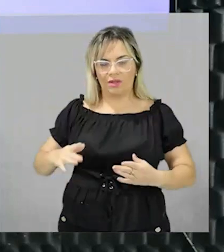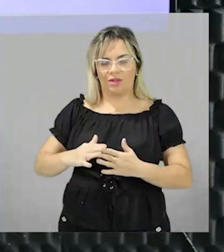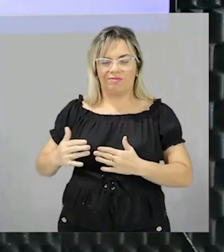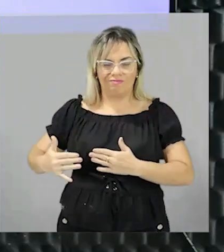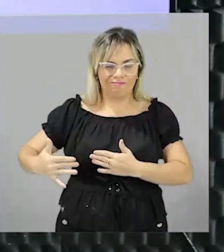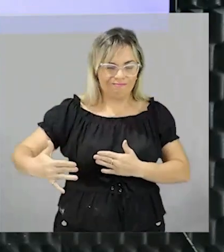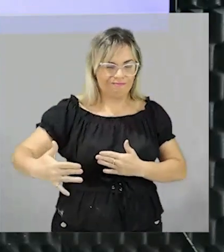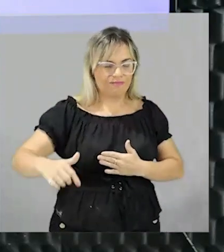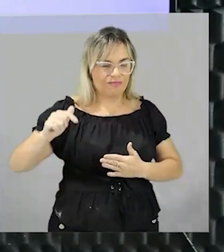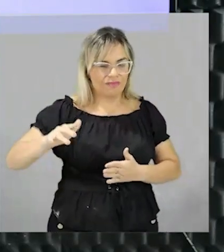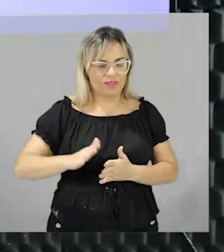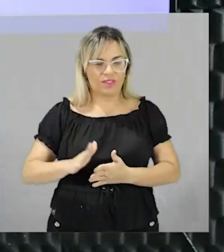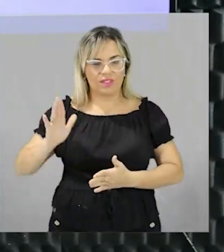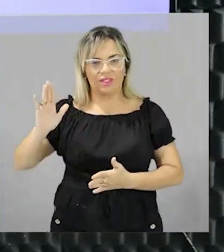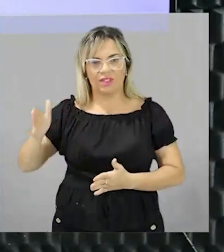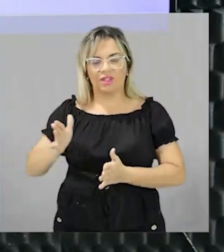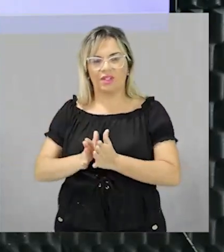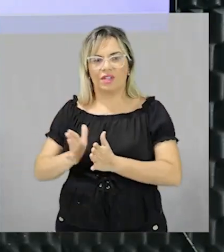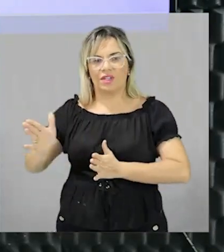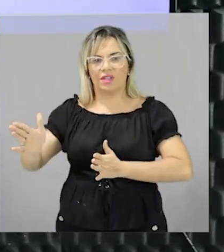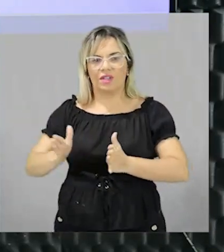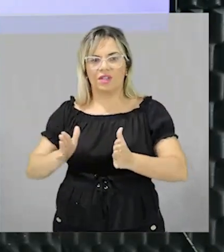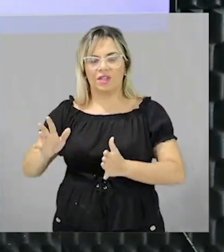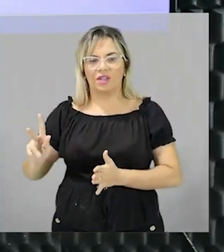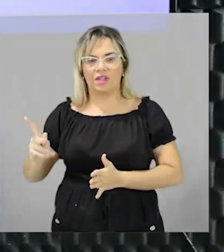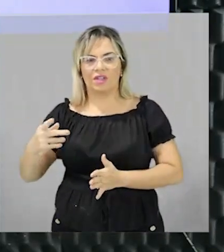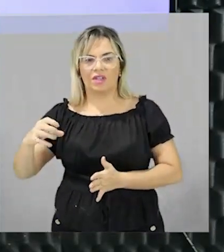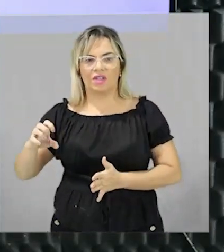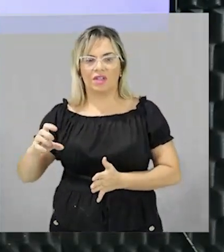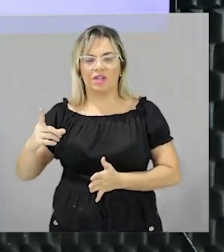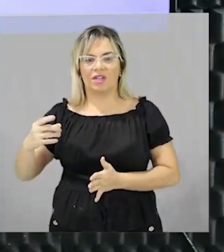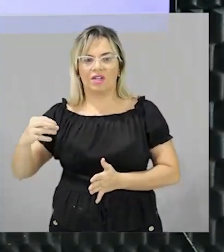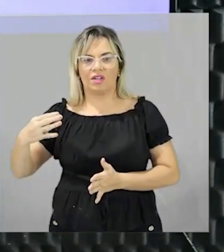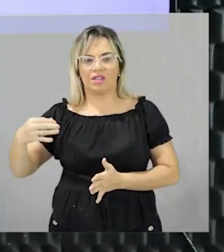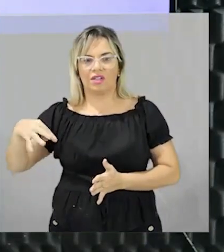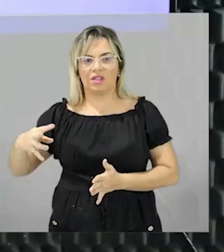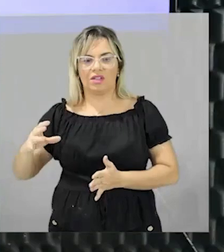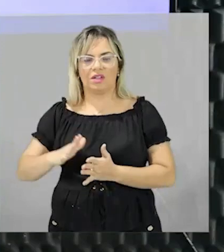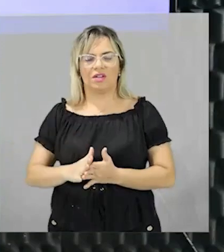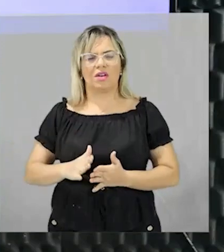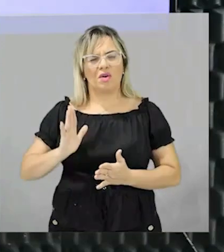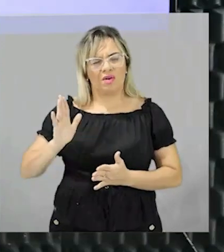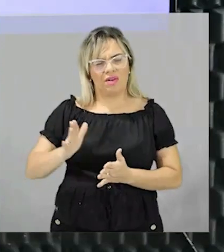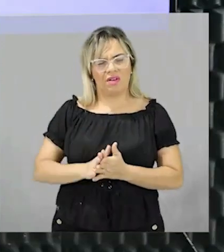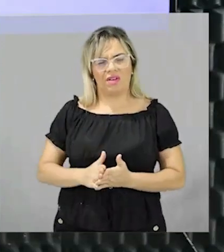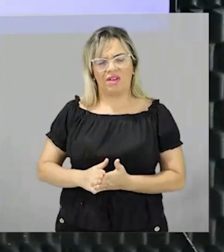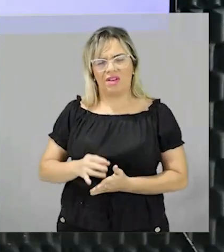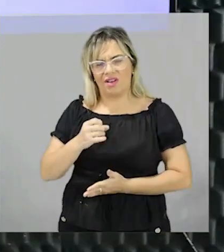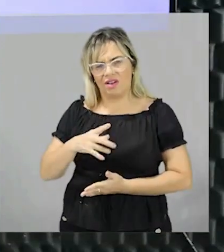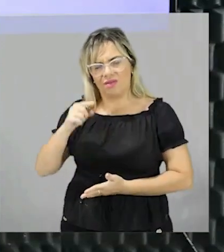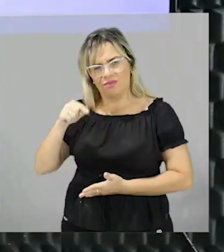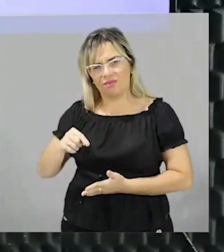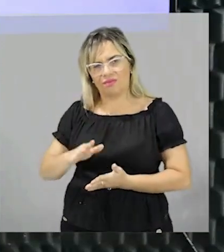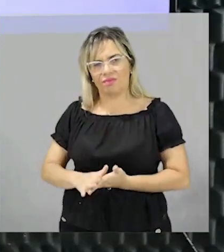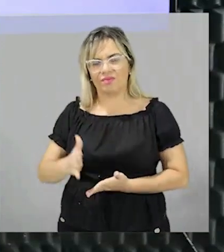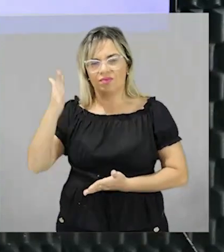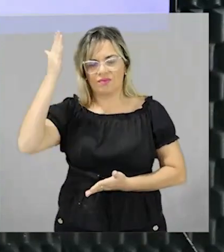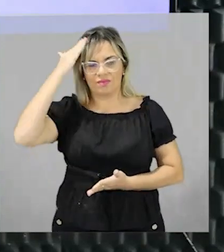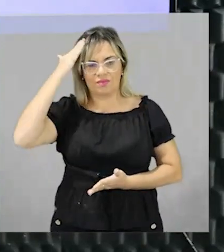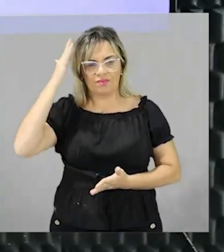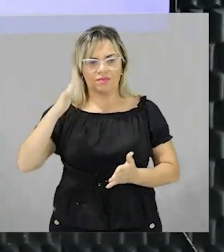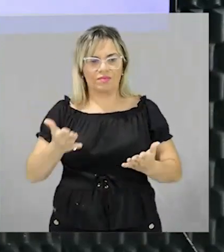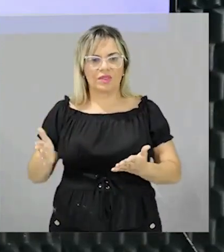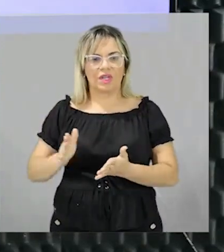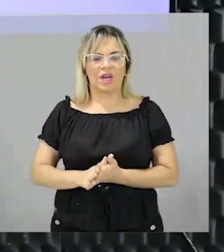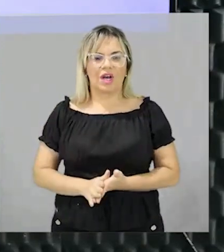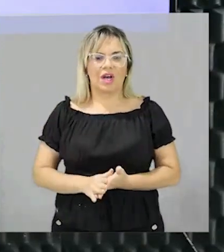frente, tá certo? Já ali no chamado período Holoceno, tá? Mas bem mais recente. Entendendo essa era geológica, vamos ler